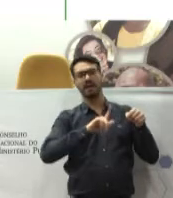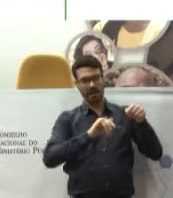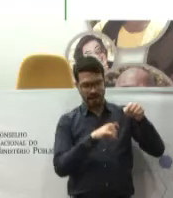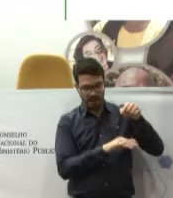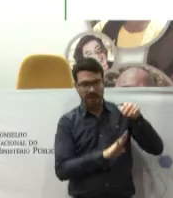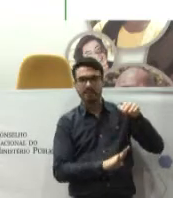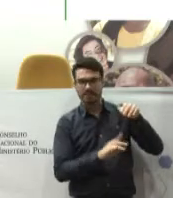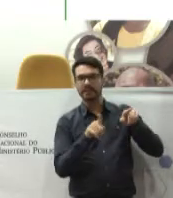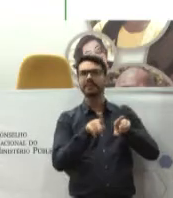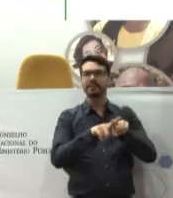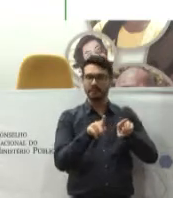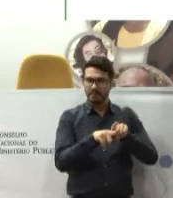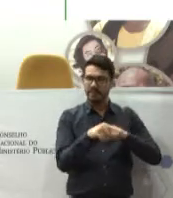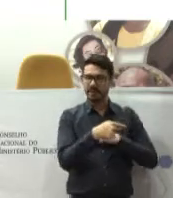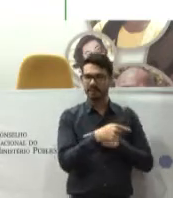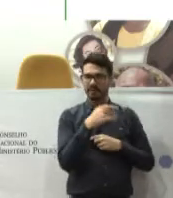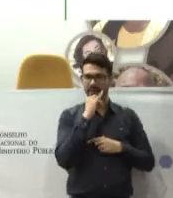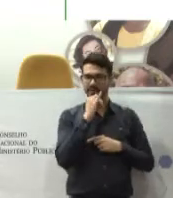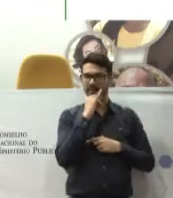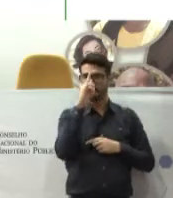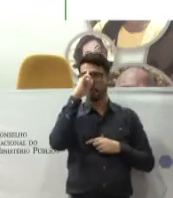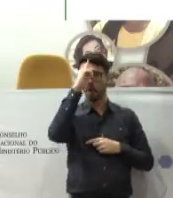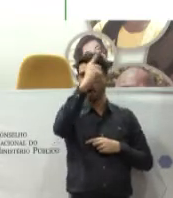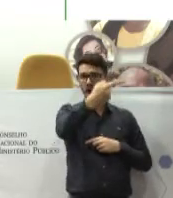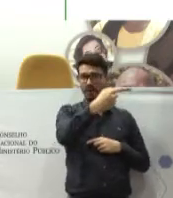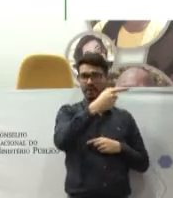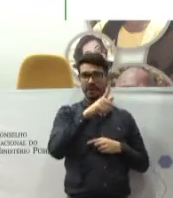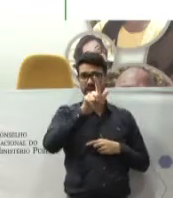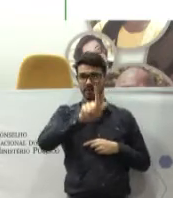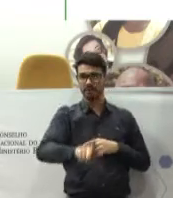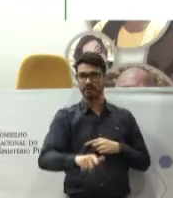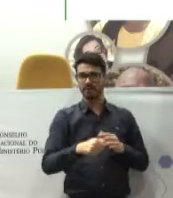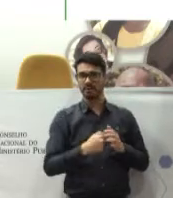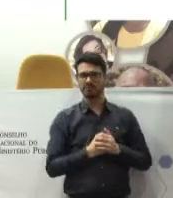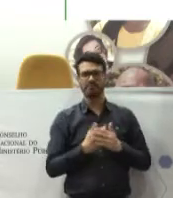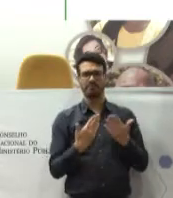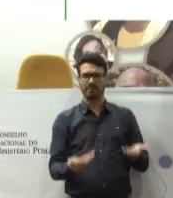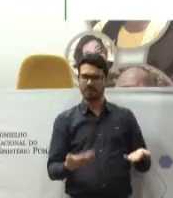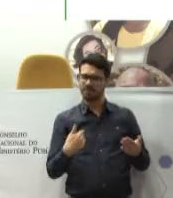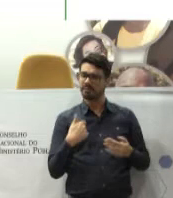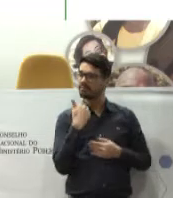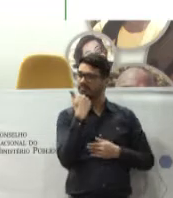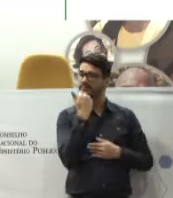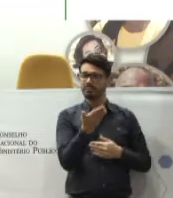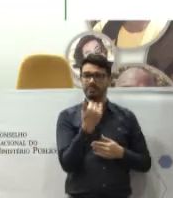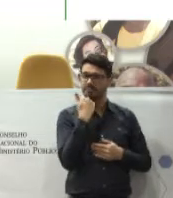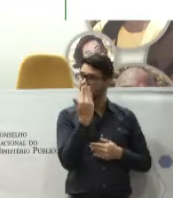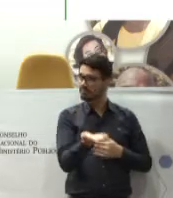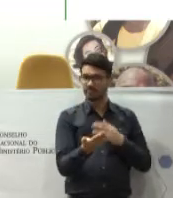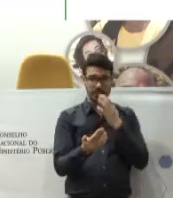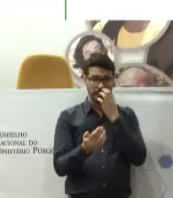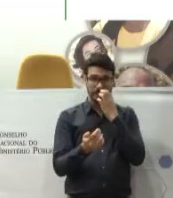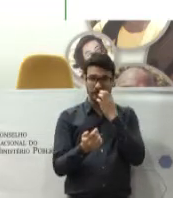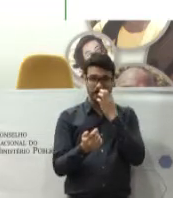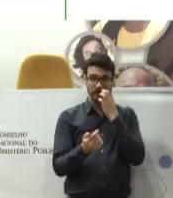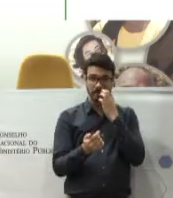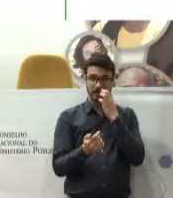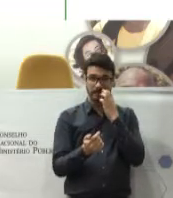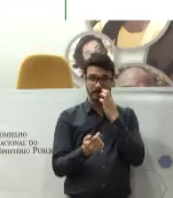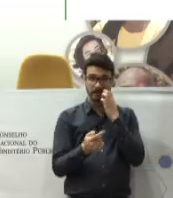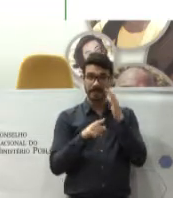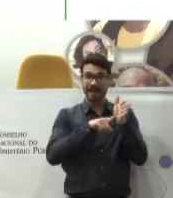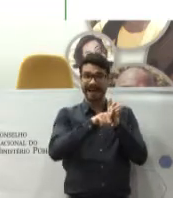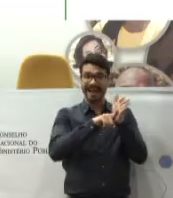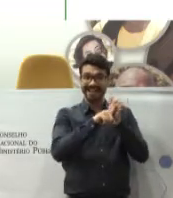também. Como é que eu vou dar uma ordem para o gestor se for inexequível? Eu tenho que analisar isso também de algum modo dentro